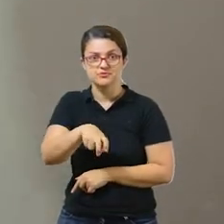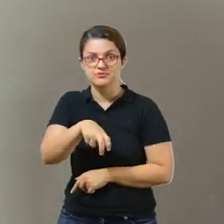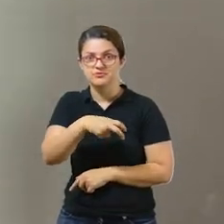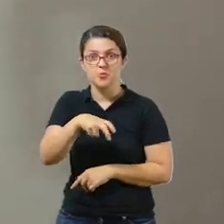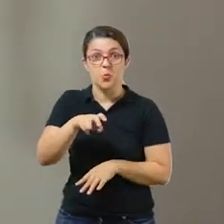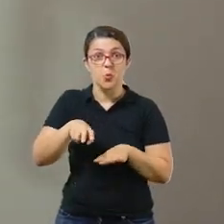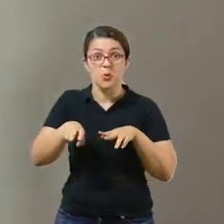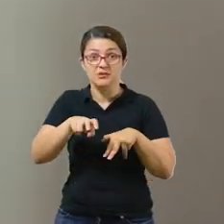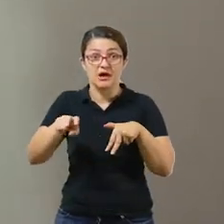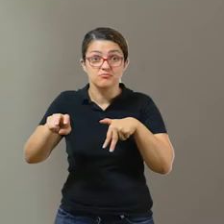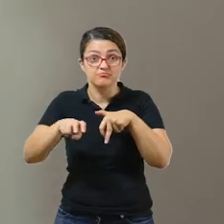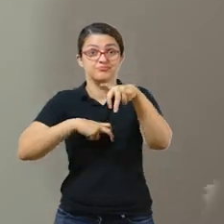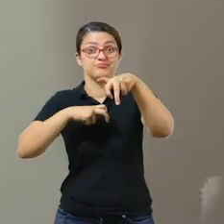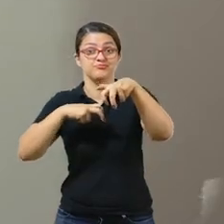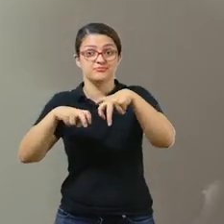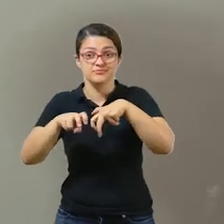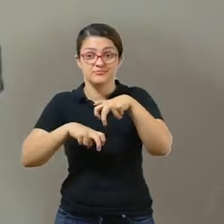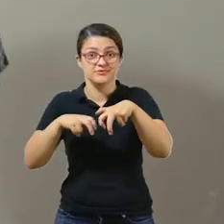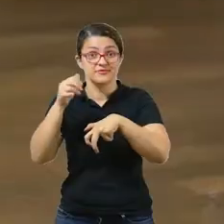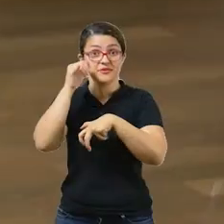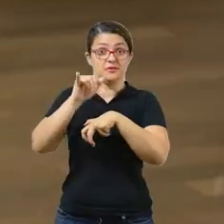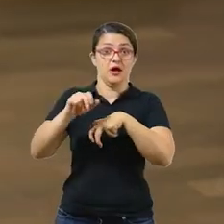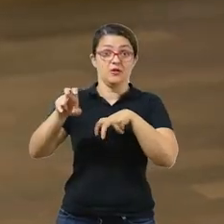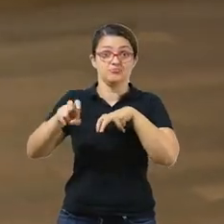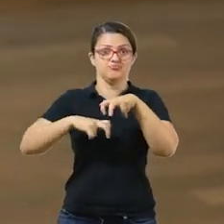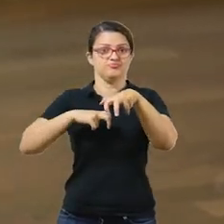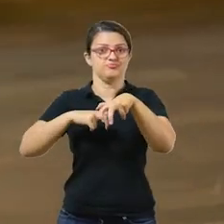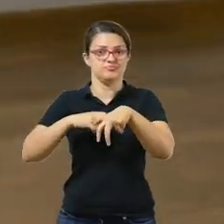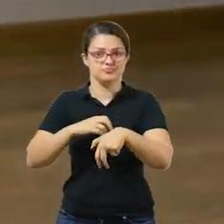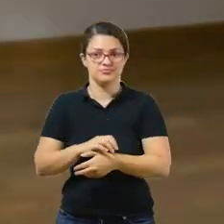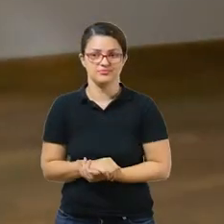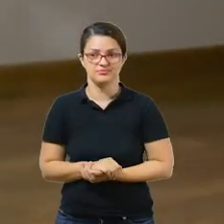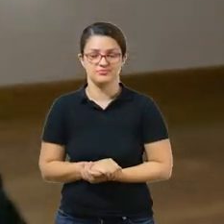Não deixe ela picar seus pés!